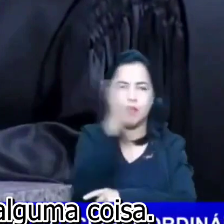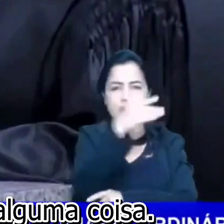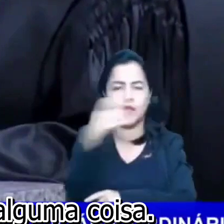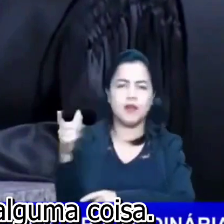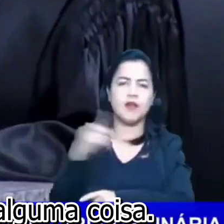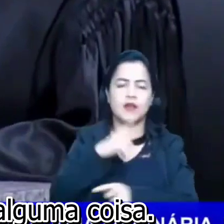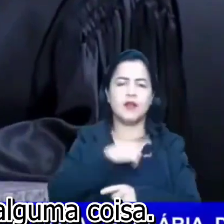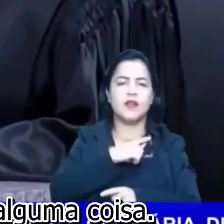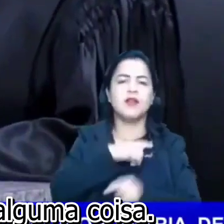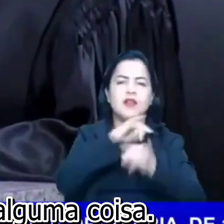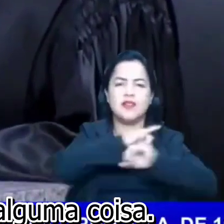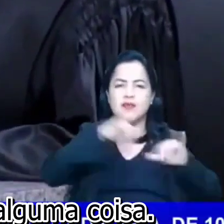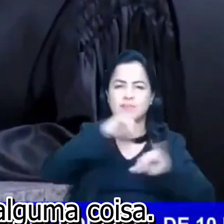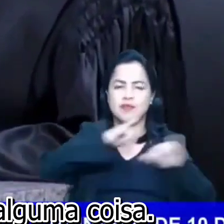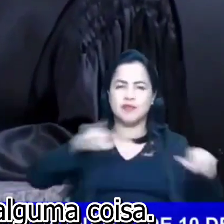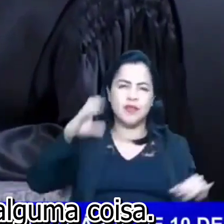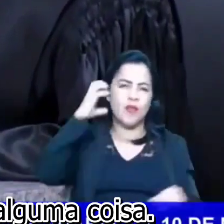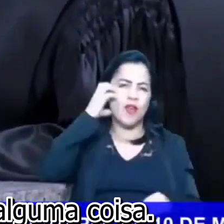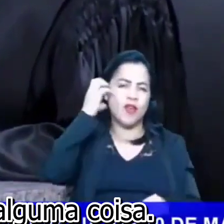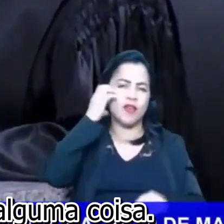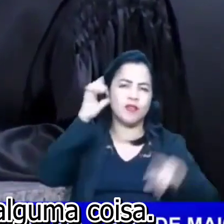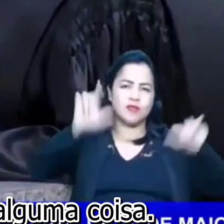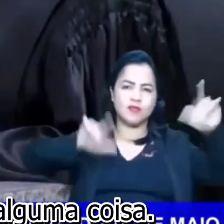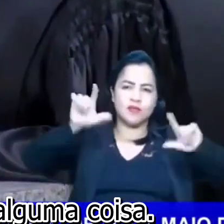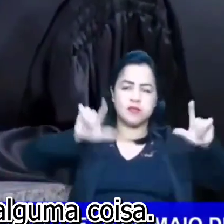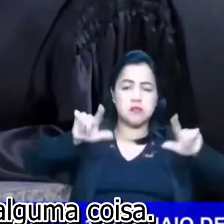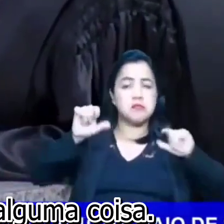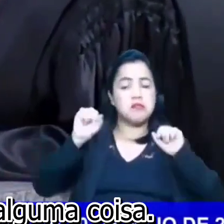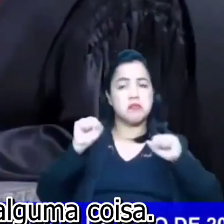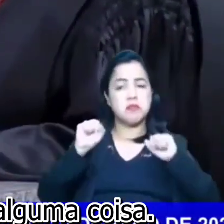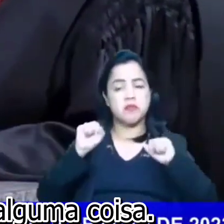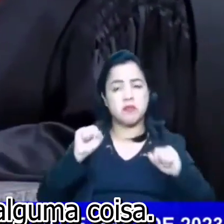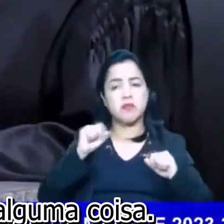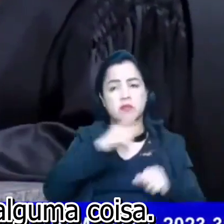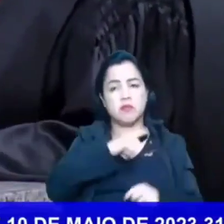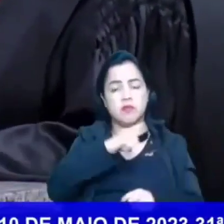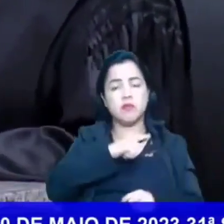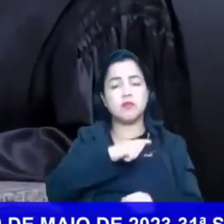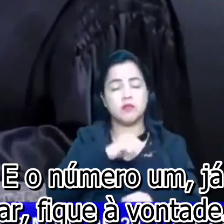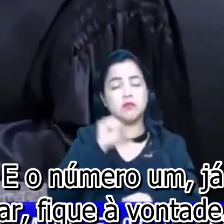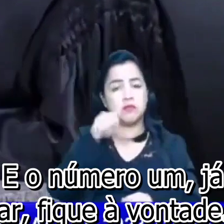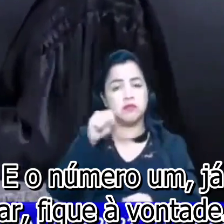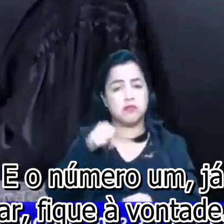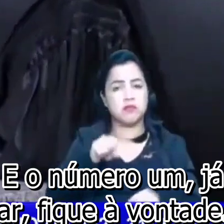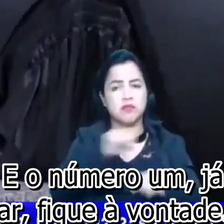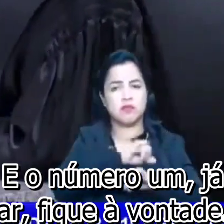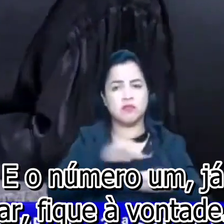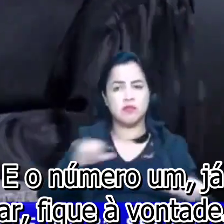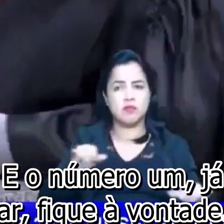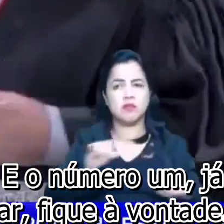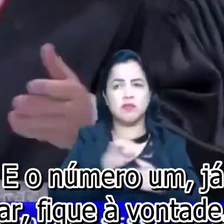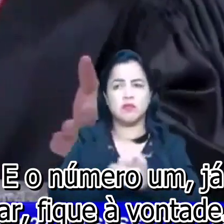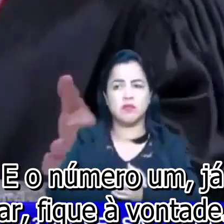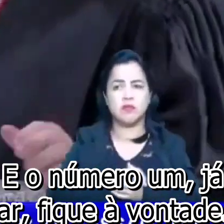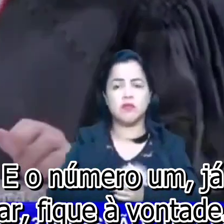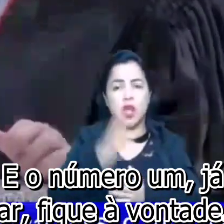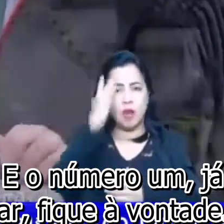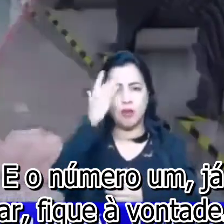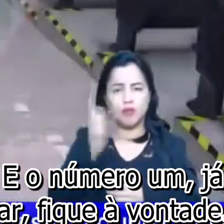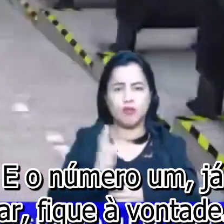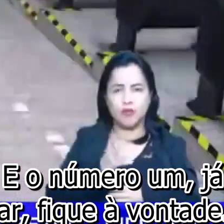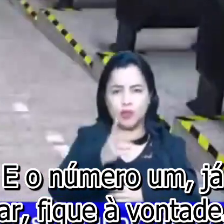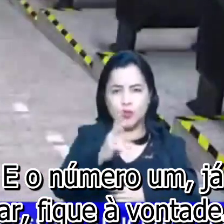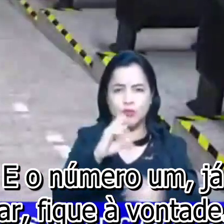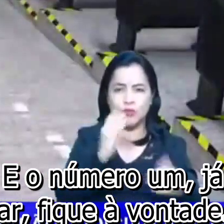propaganda em rádio e televisão, isso pode ter gerado alguma coisa. Mas aí então, a gente confirma, amanhã. e aí amanhã a gente continua